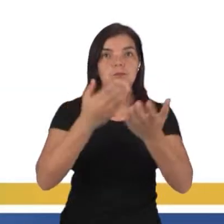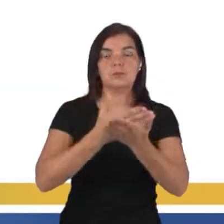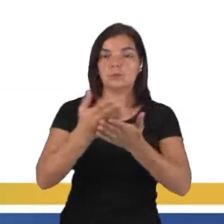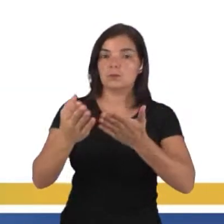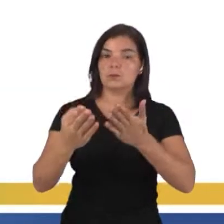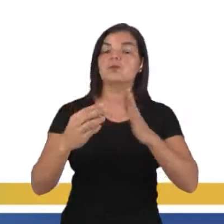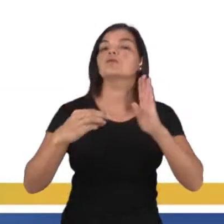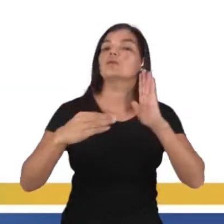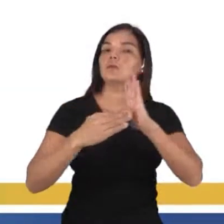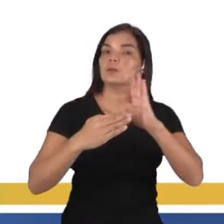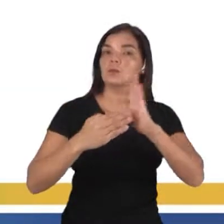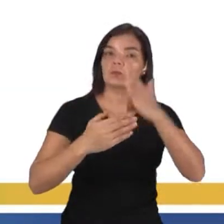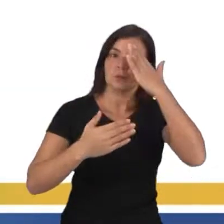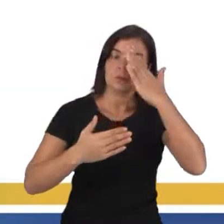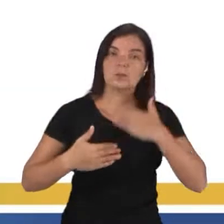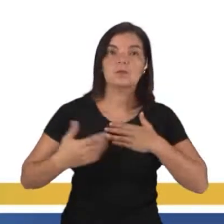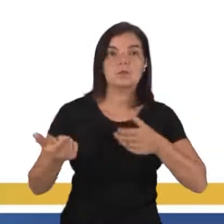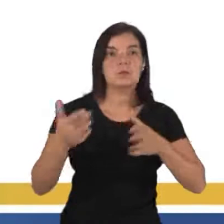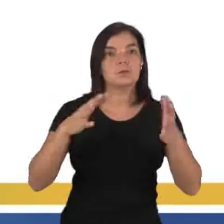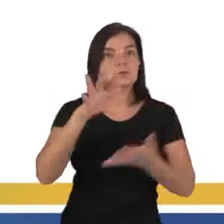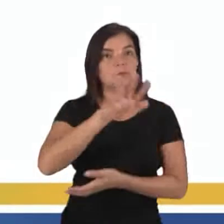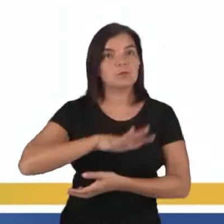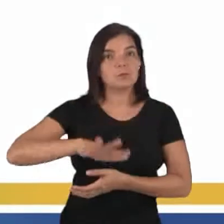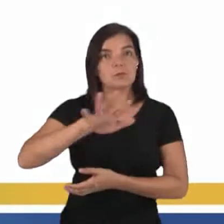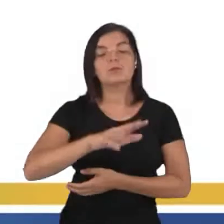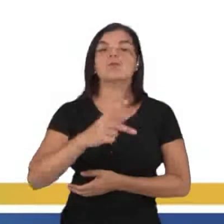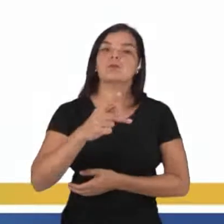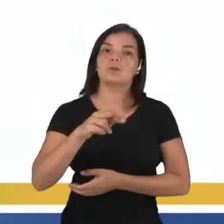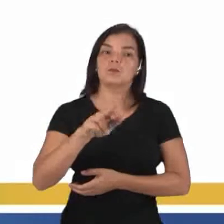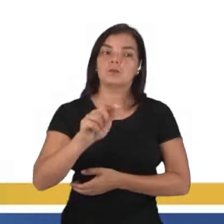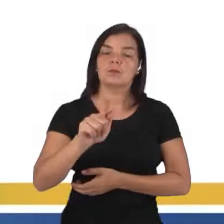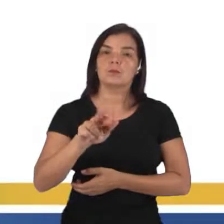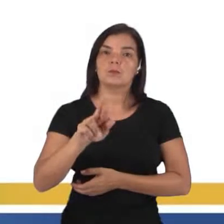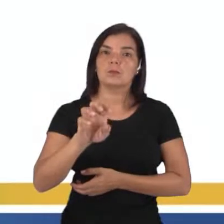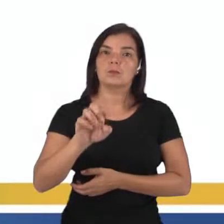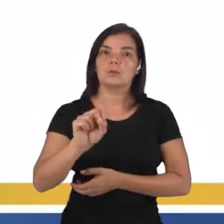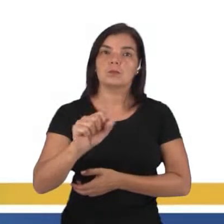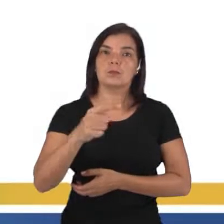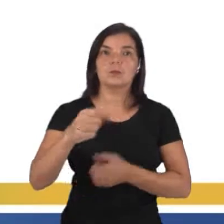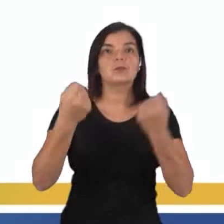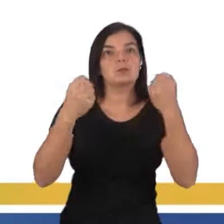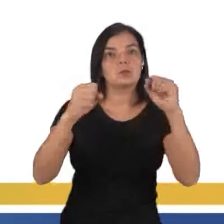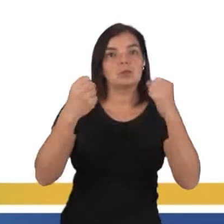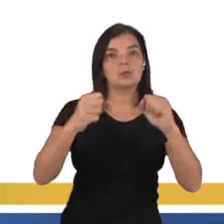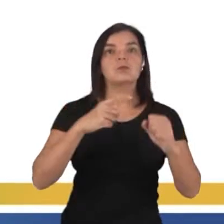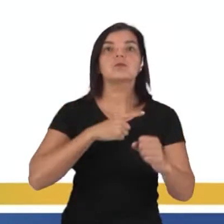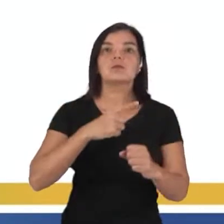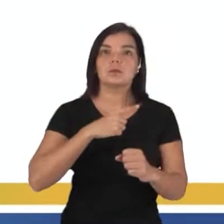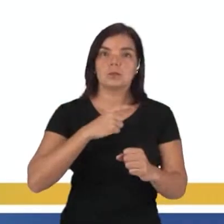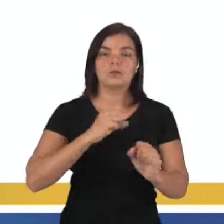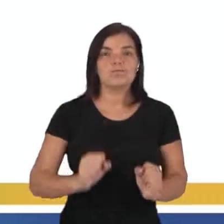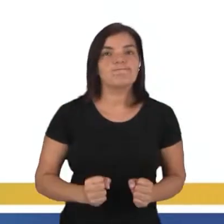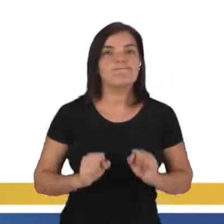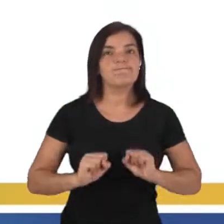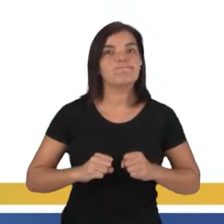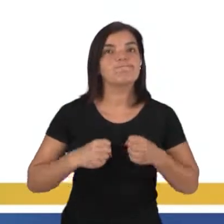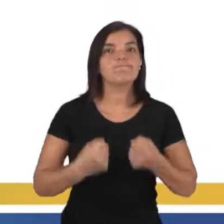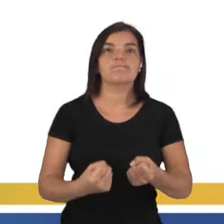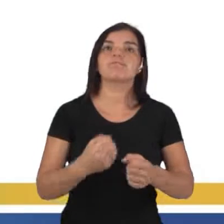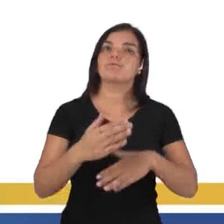metas para trabalhar o corpo de modo geral, a progressão dos exercícios, né, cuja intensidade de esforço